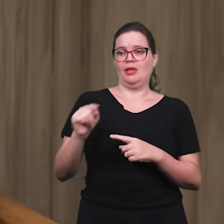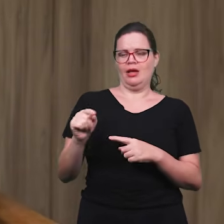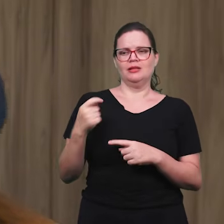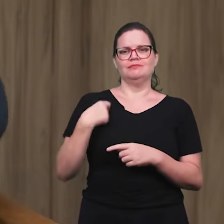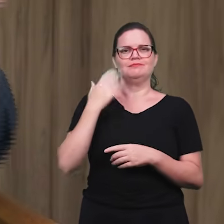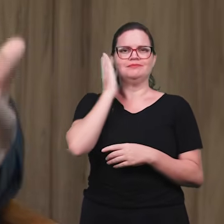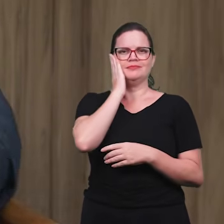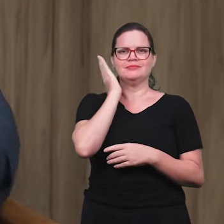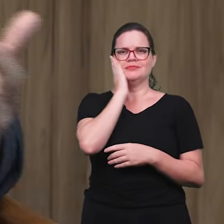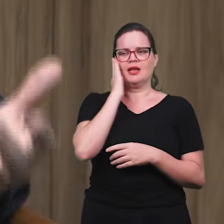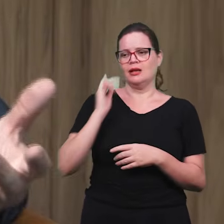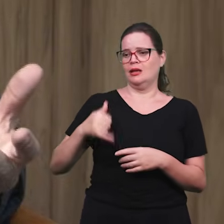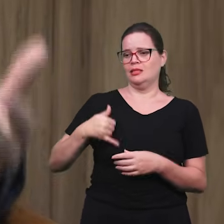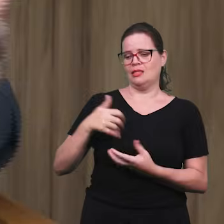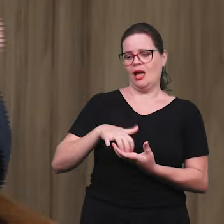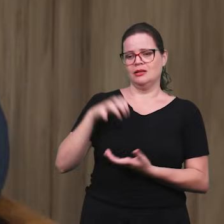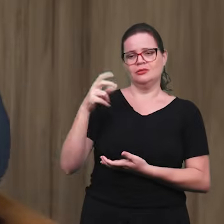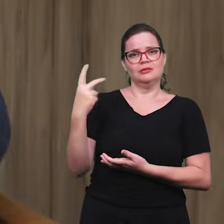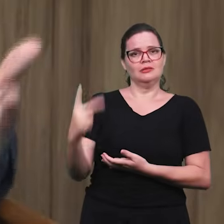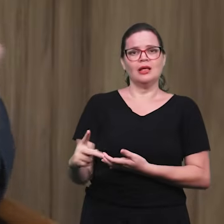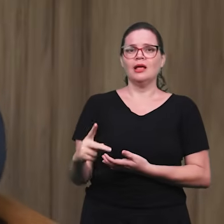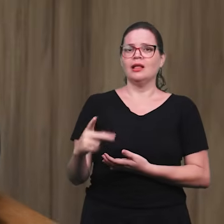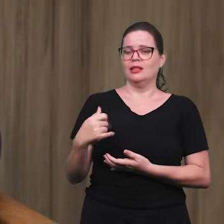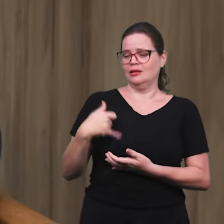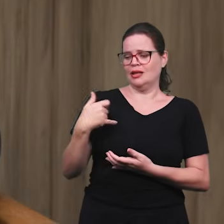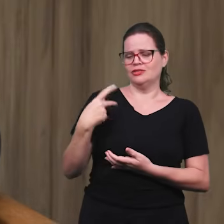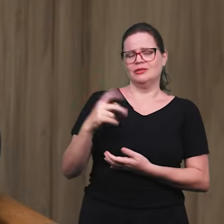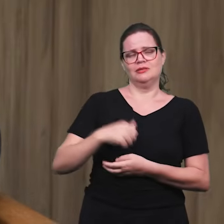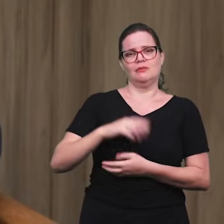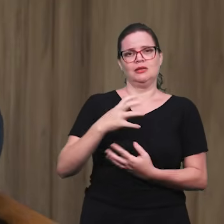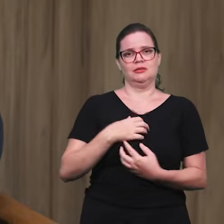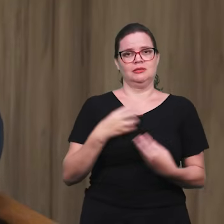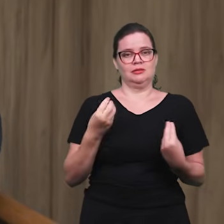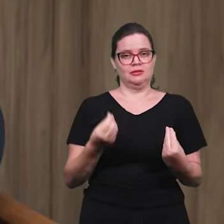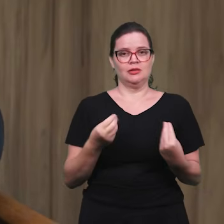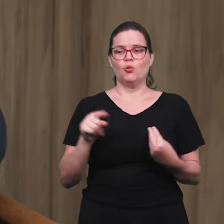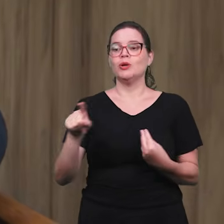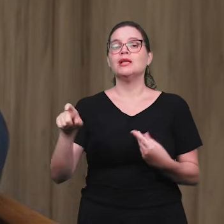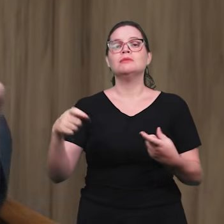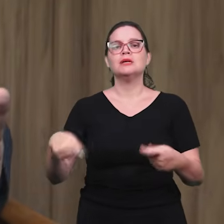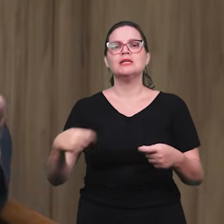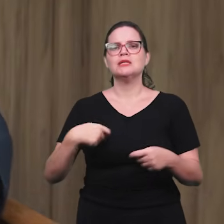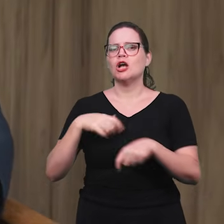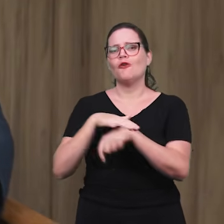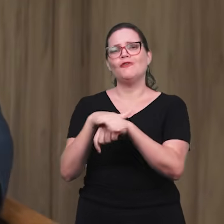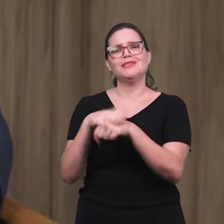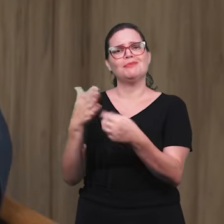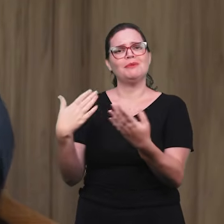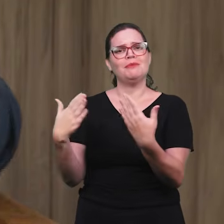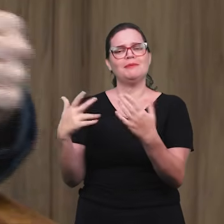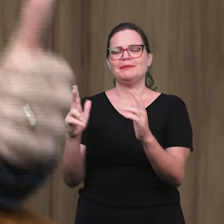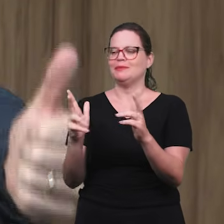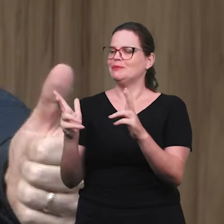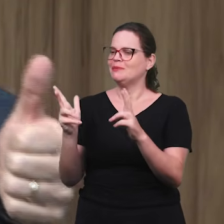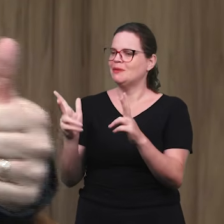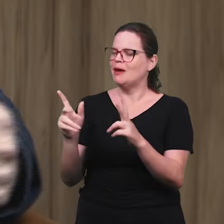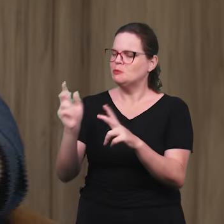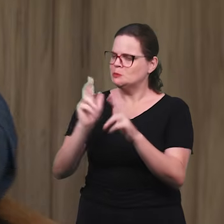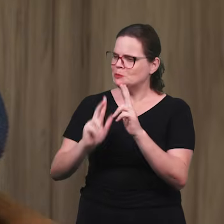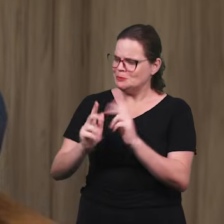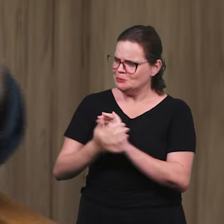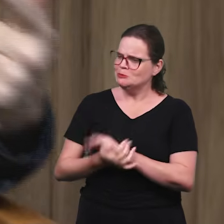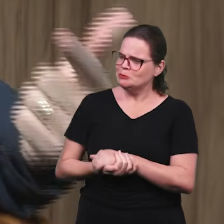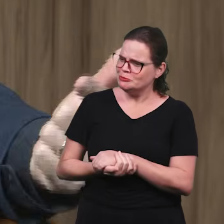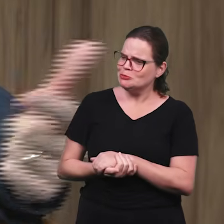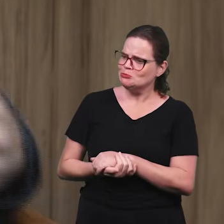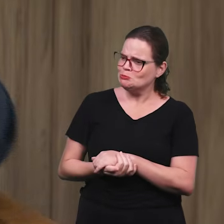está acometido já de uma idade que naturalmente vai torná-lo ainda mais sensível. Então, muitas das vezes, o que ele precisa é uma conversa, é ser ouvido,